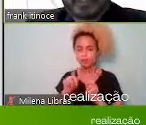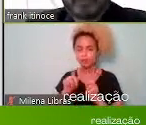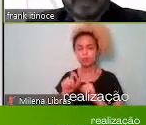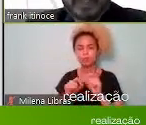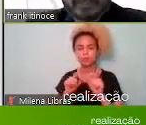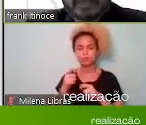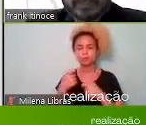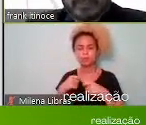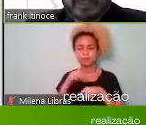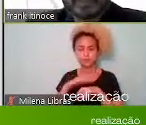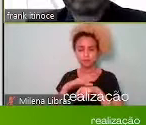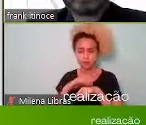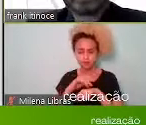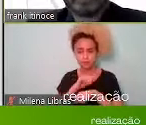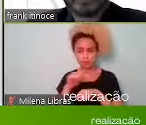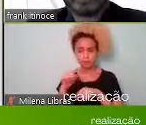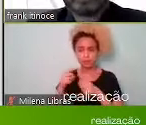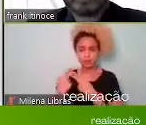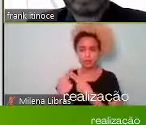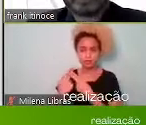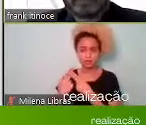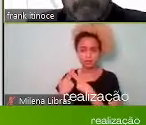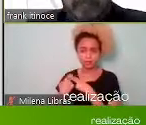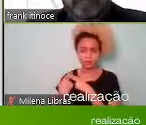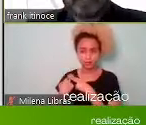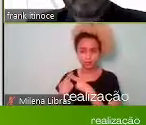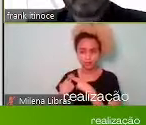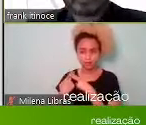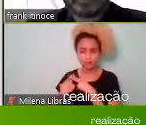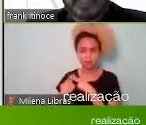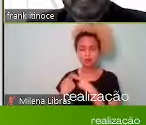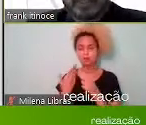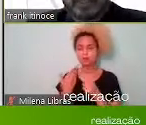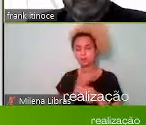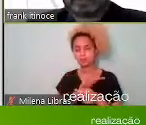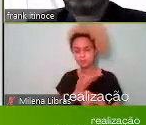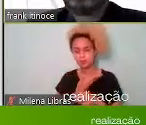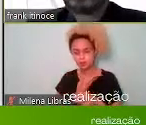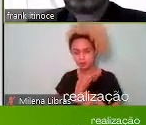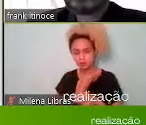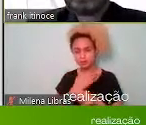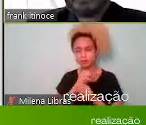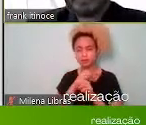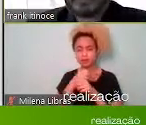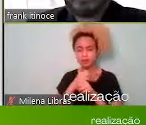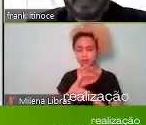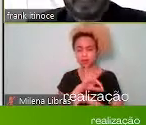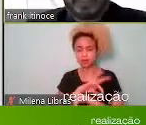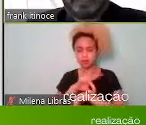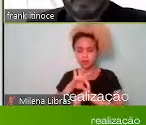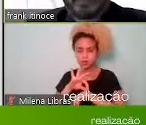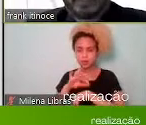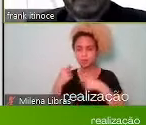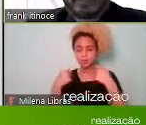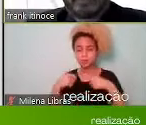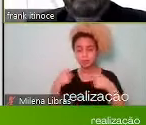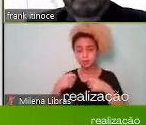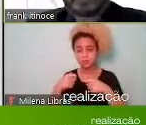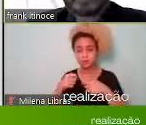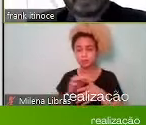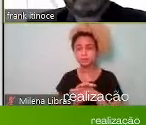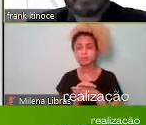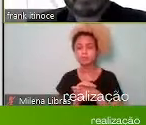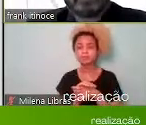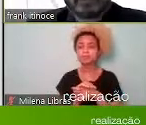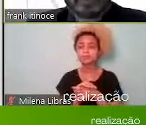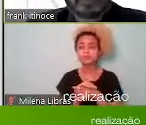ter que fazer? Vocês, responsáveis técnicos, colegas engenheiros, colegas arquitetos, vai ter que pegar a